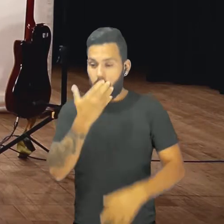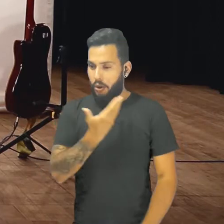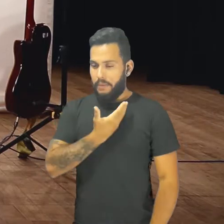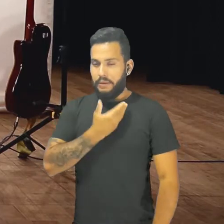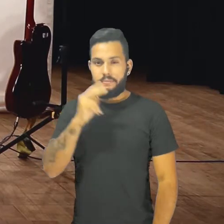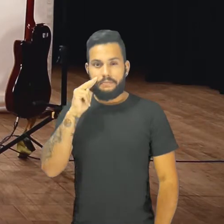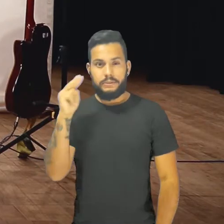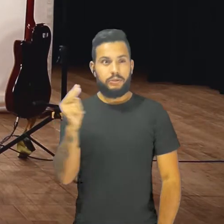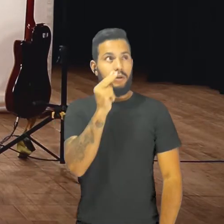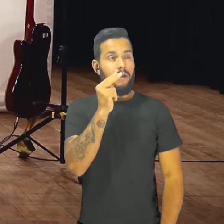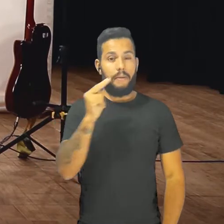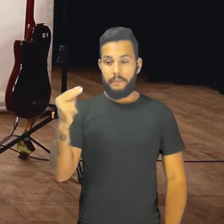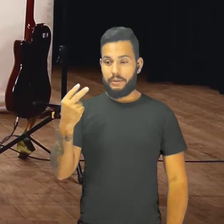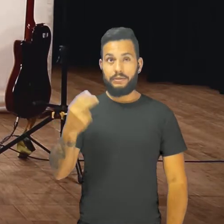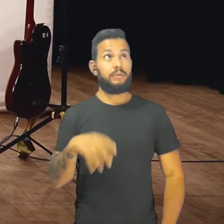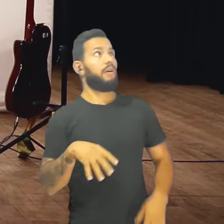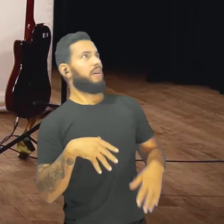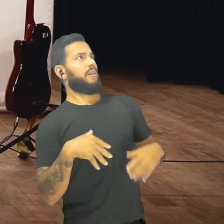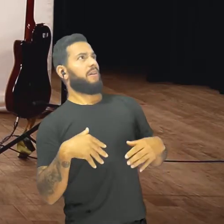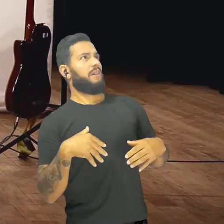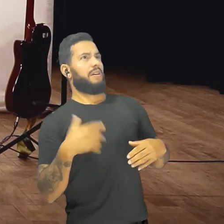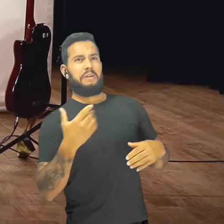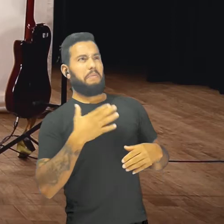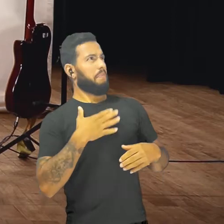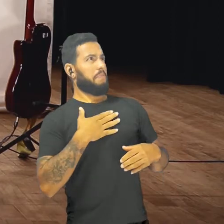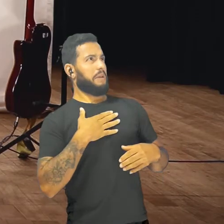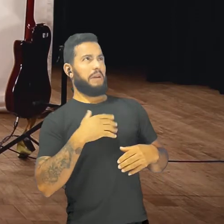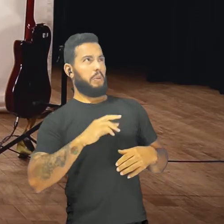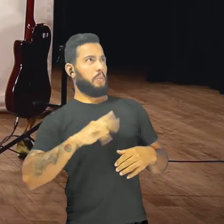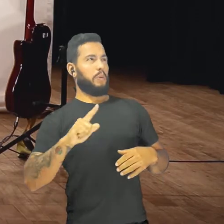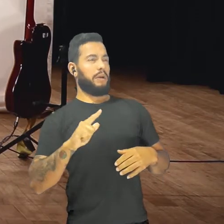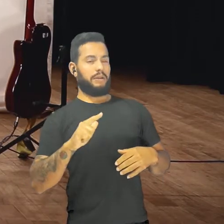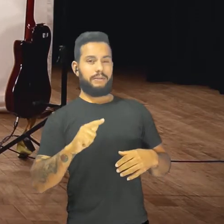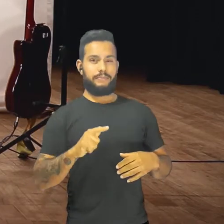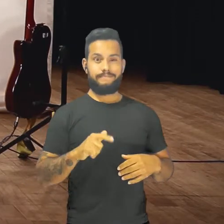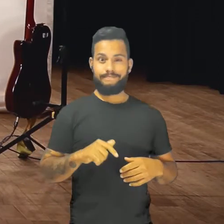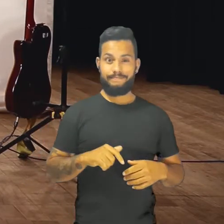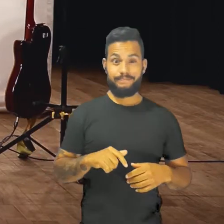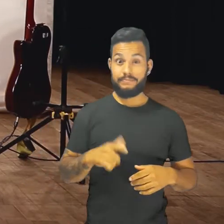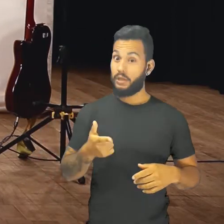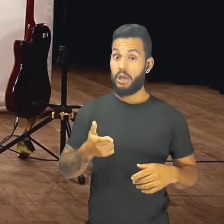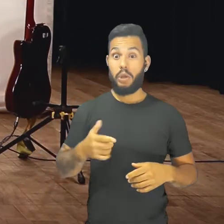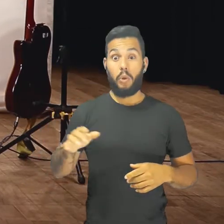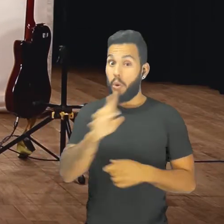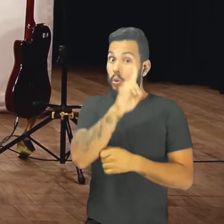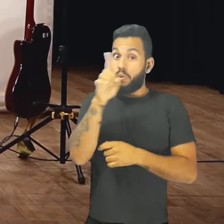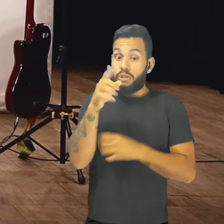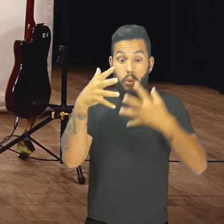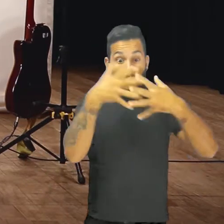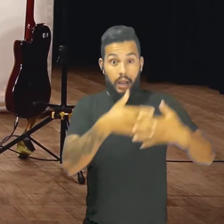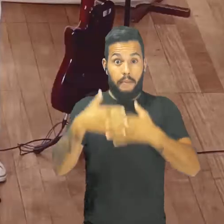cão, me olhava como quem dissesse, não são minhas. E nem era o dia do caminhão do lixo passar por